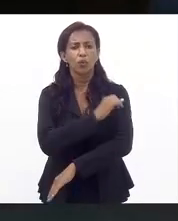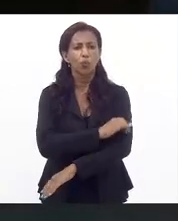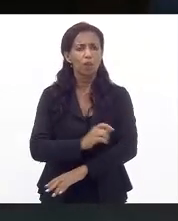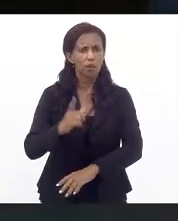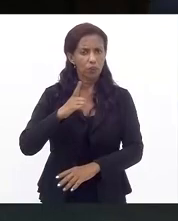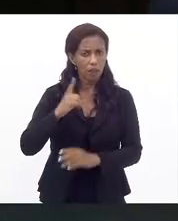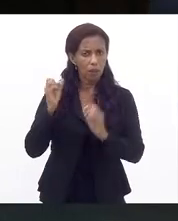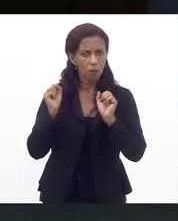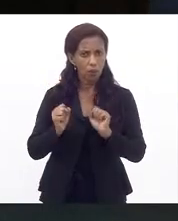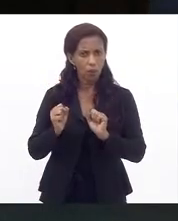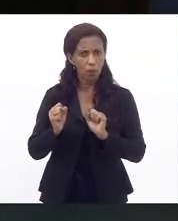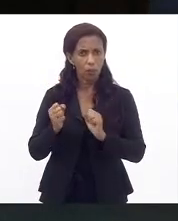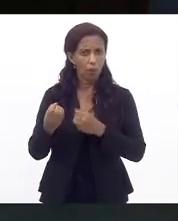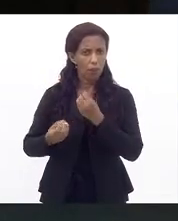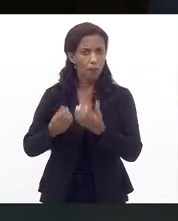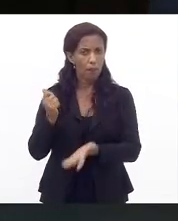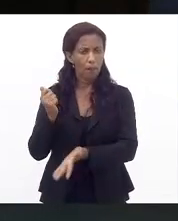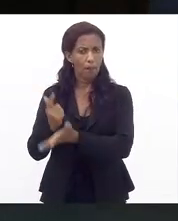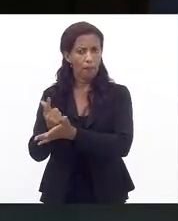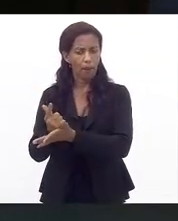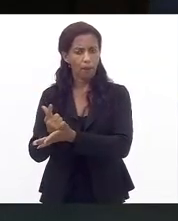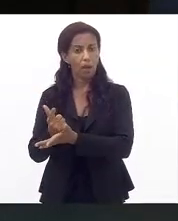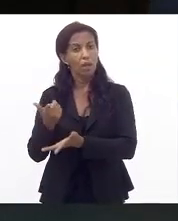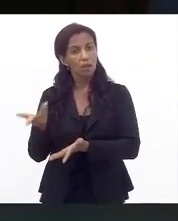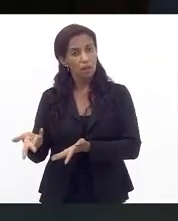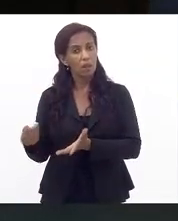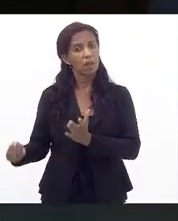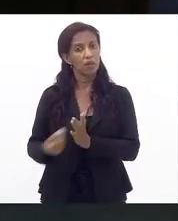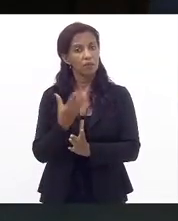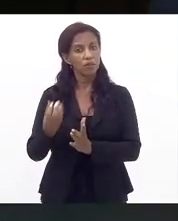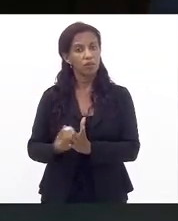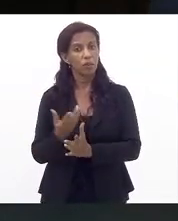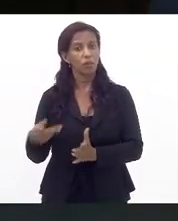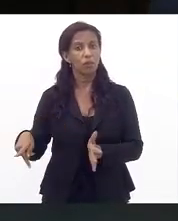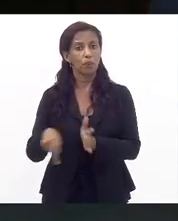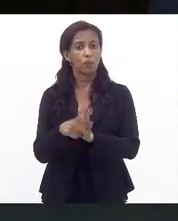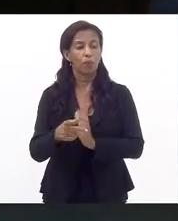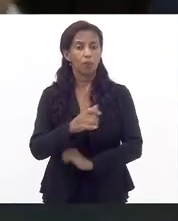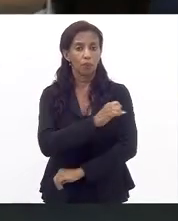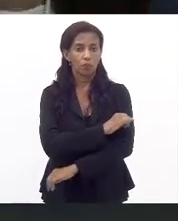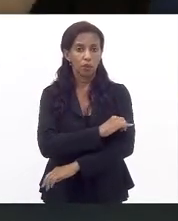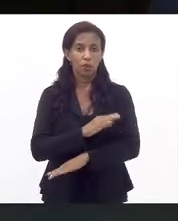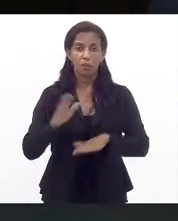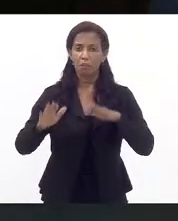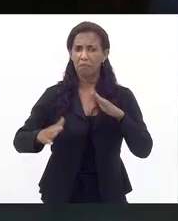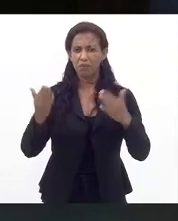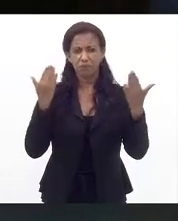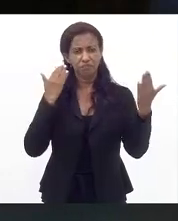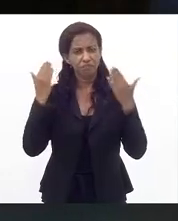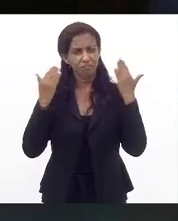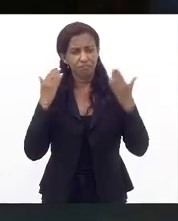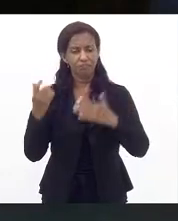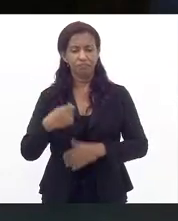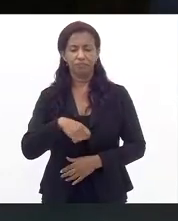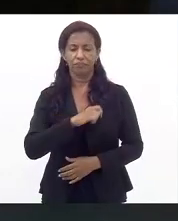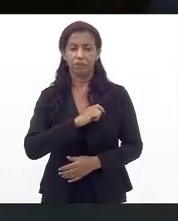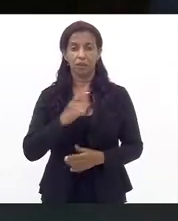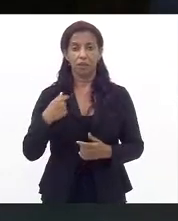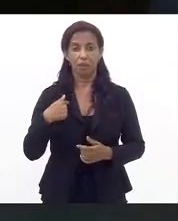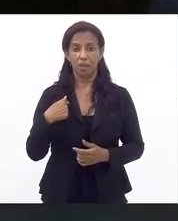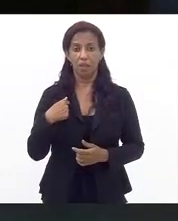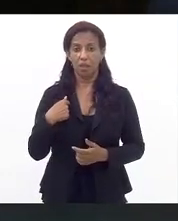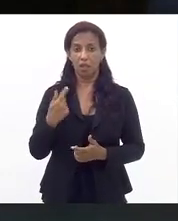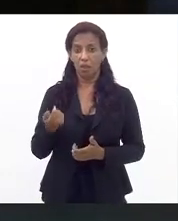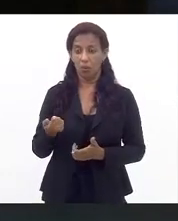dívida e como na minha opinião com investimentos no Rio de Janeiro a mesma analogia da benefício fiscal eu